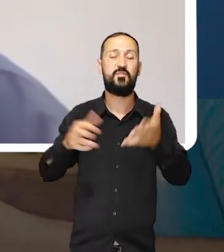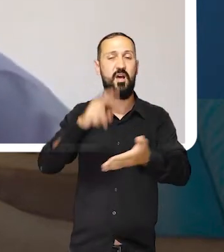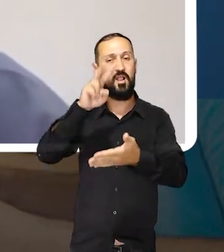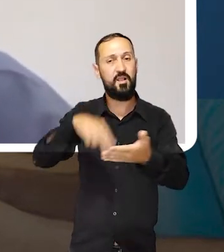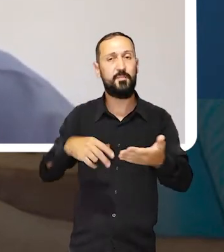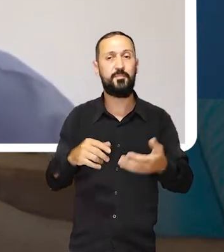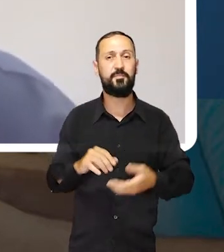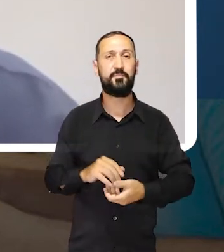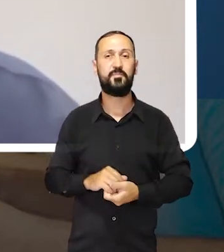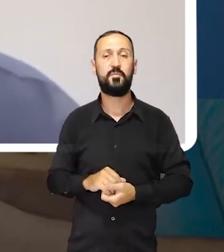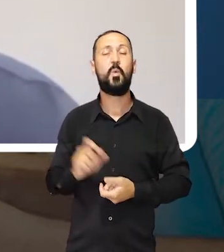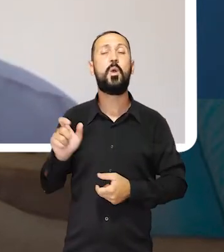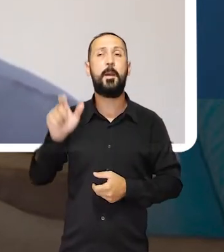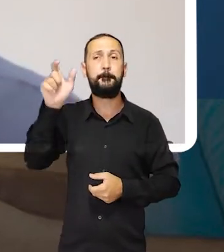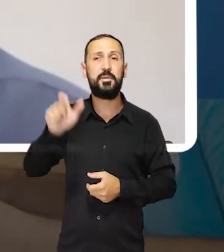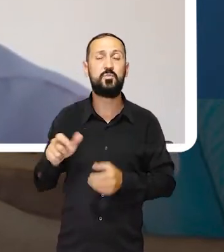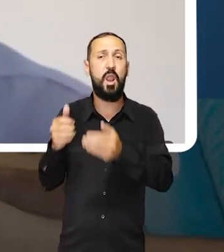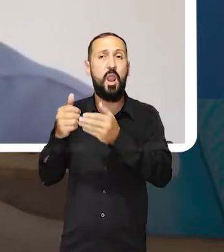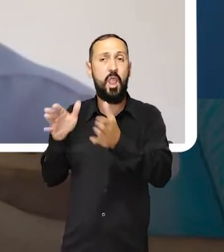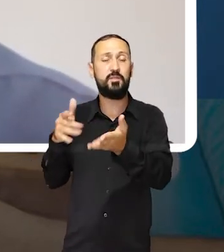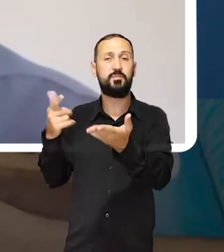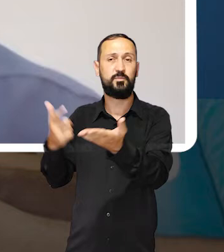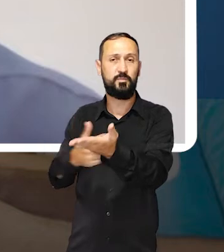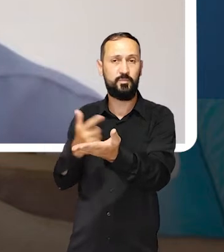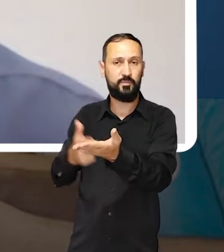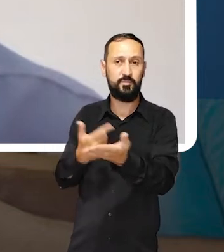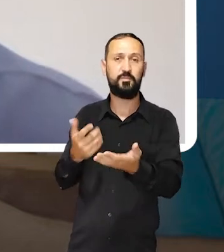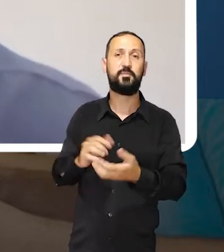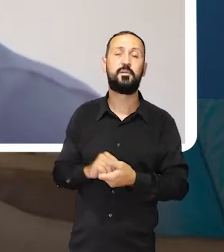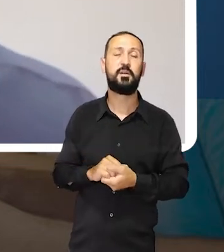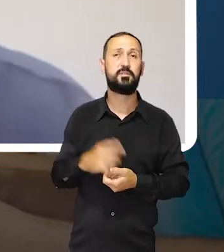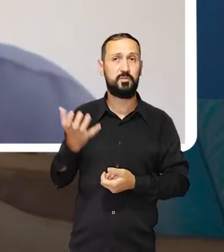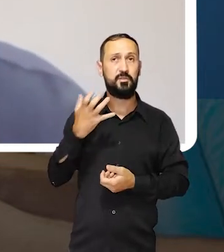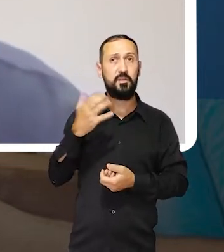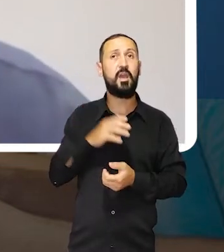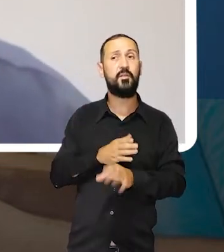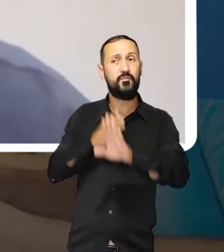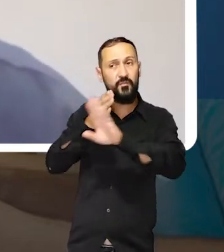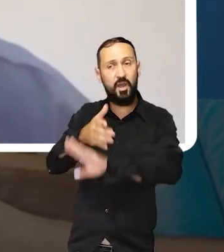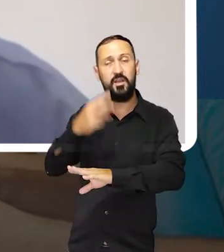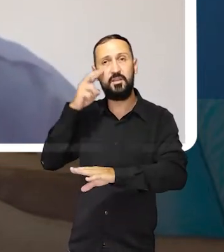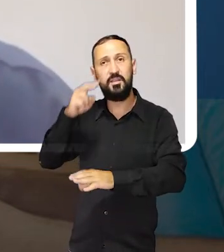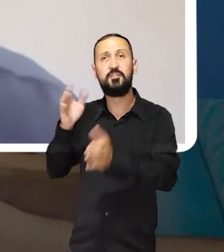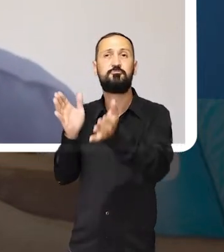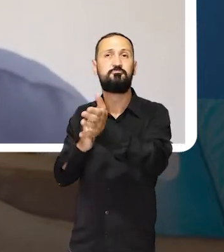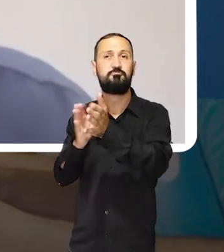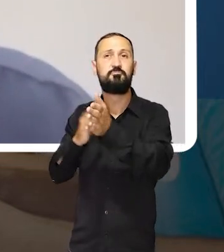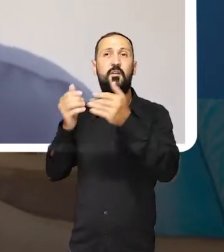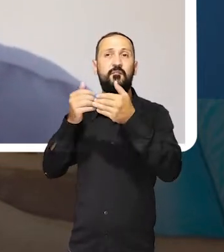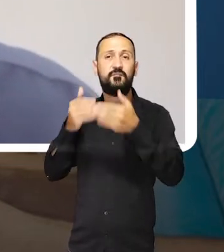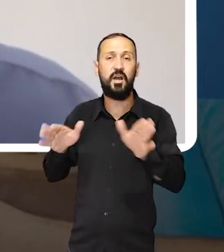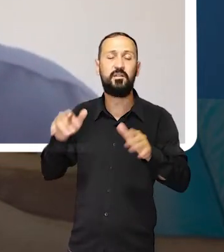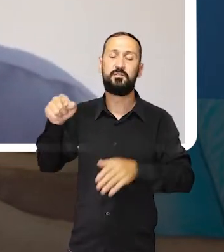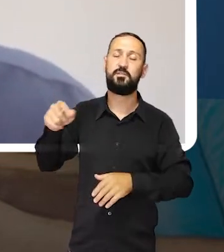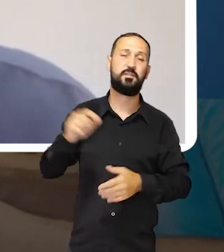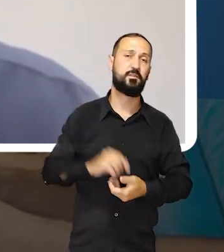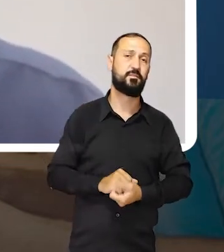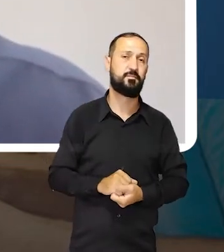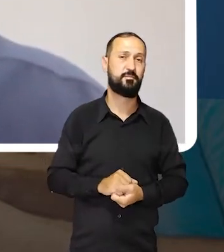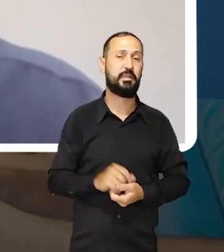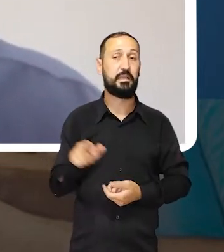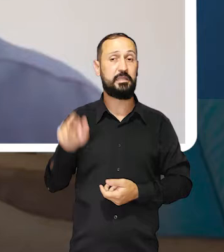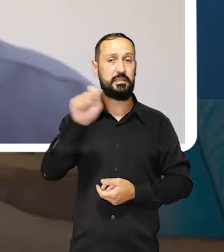de incentivar e de... Quando um autor lança um livro, a gente faz questão de prestigiar o lançamento do